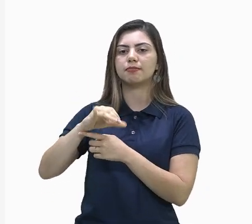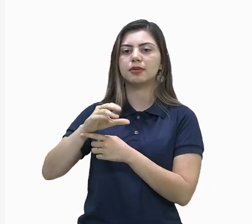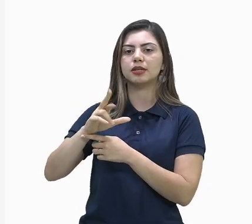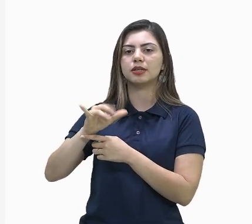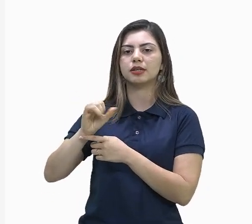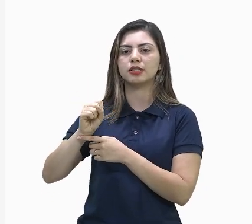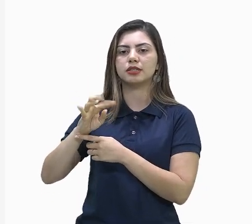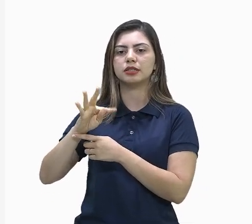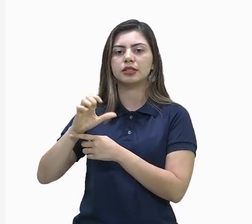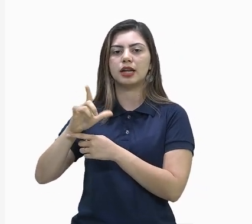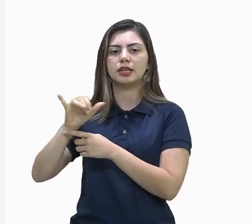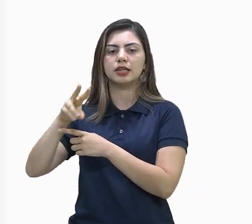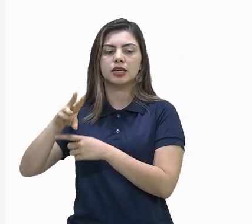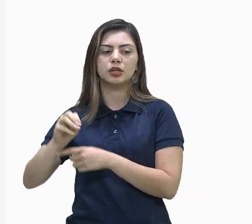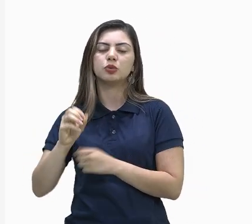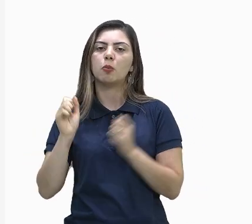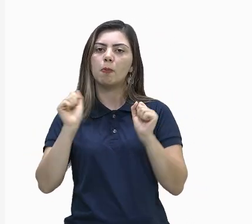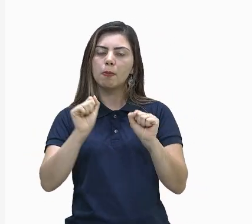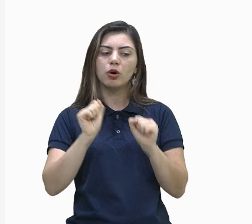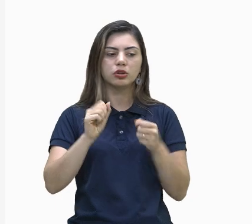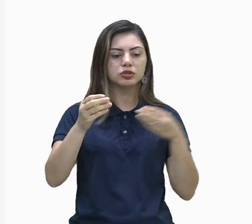ou opacos e